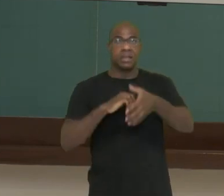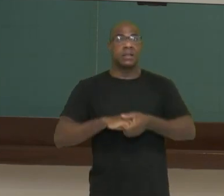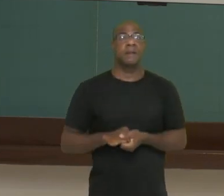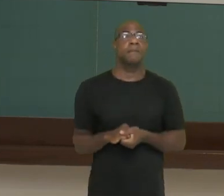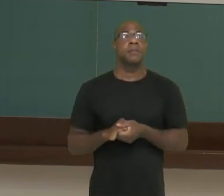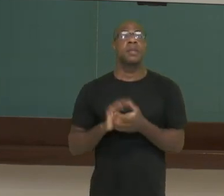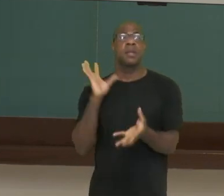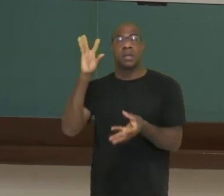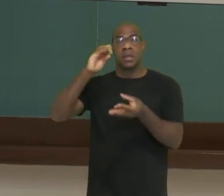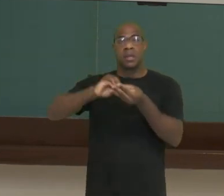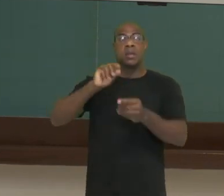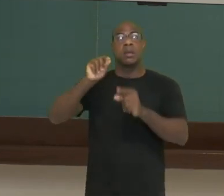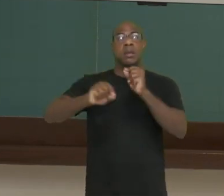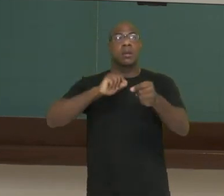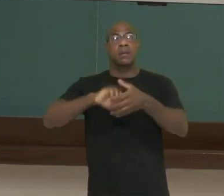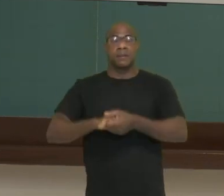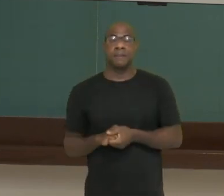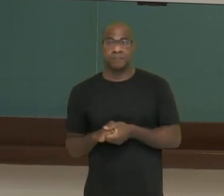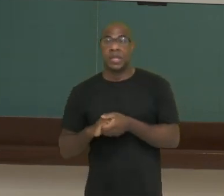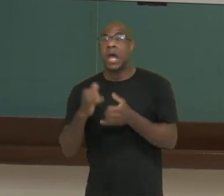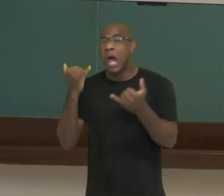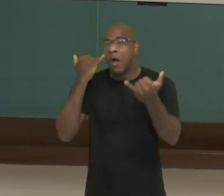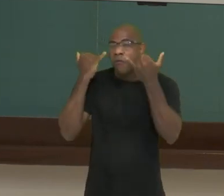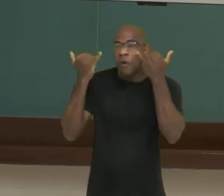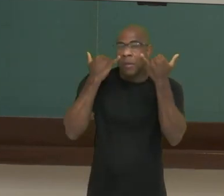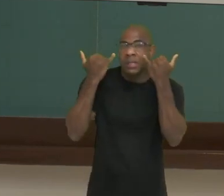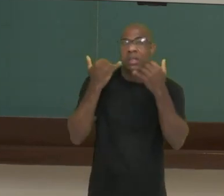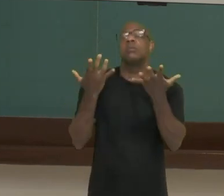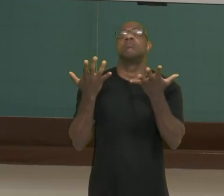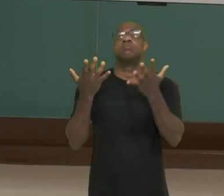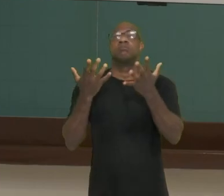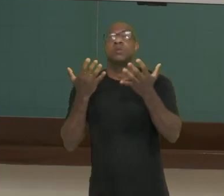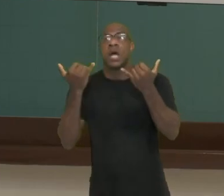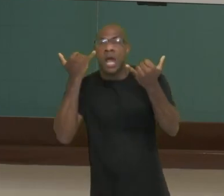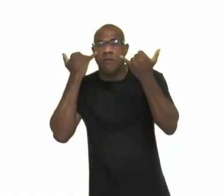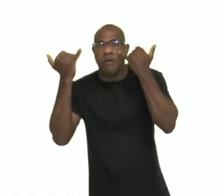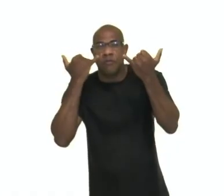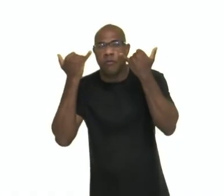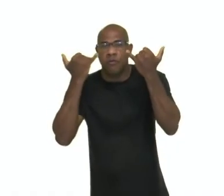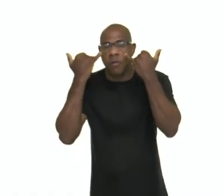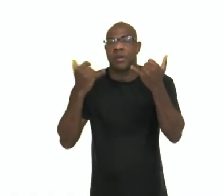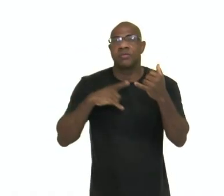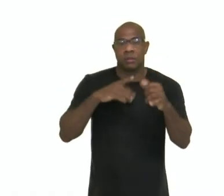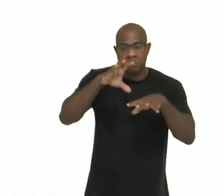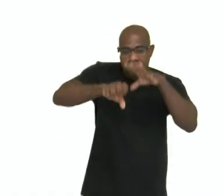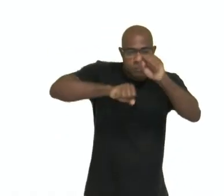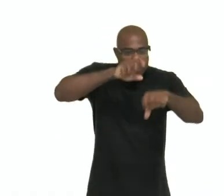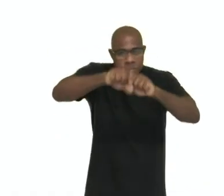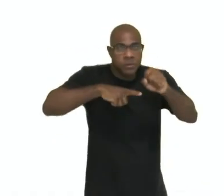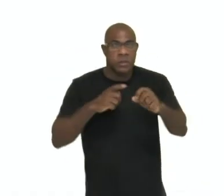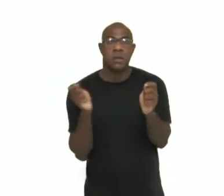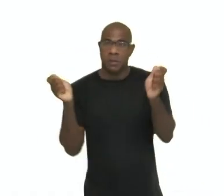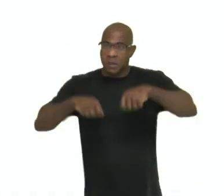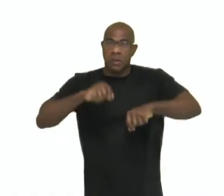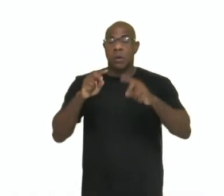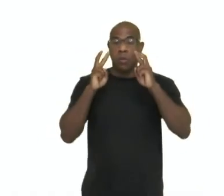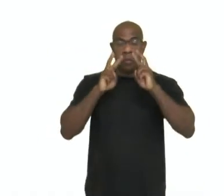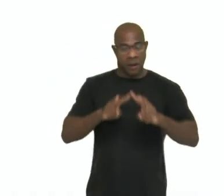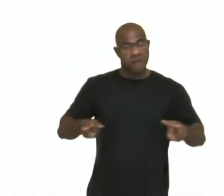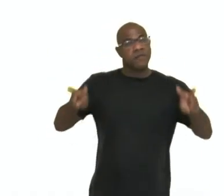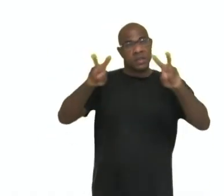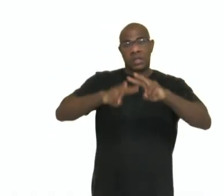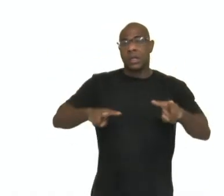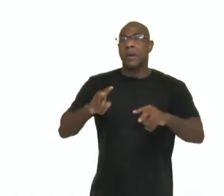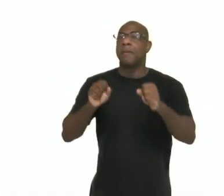Concluindo, então, nós vimos que a coleta de dados e a sua consequente organização e apresentação permite uma visão